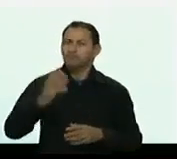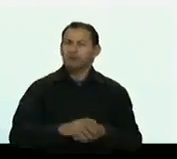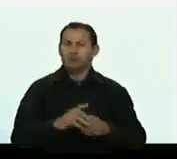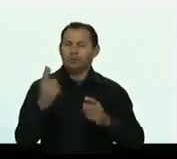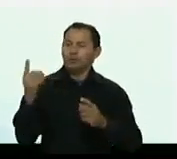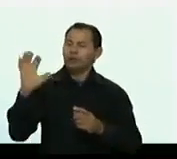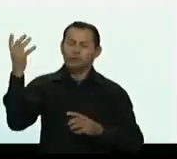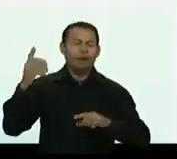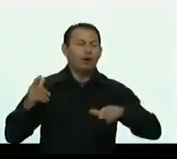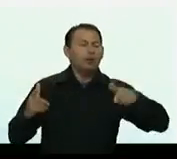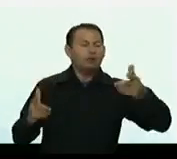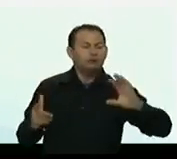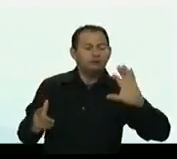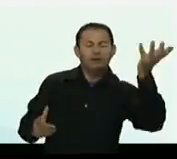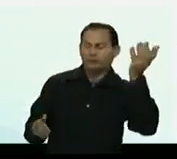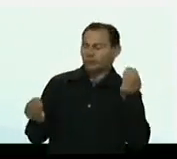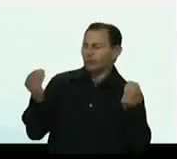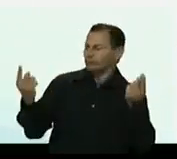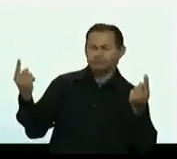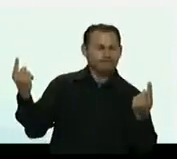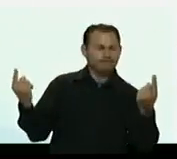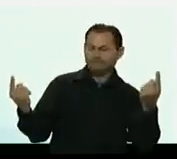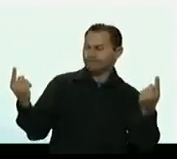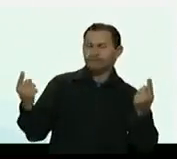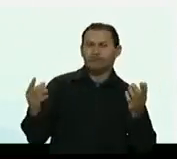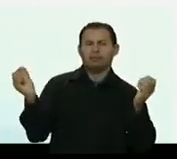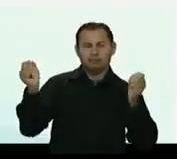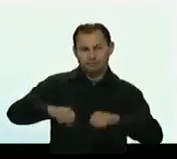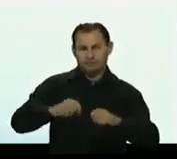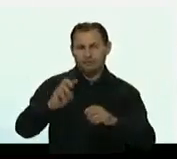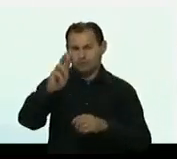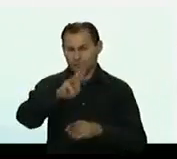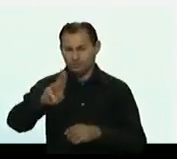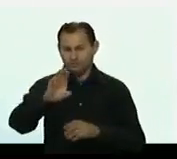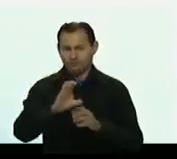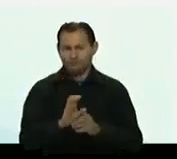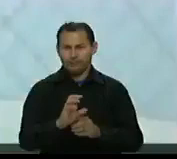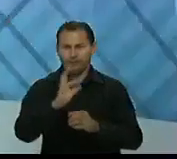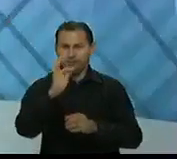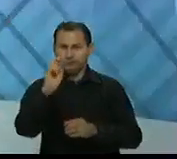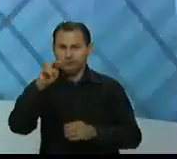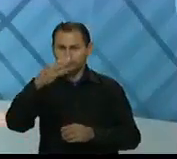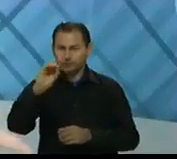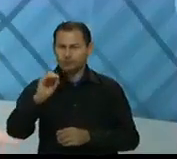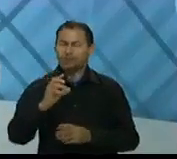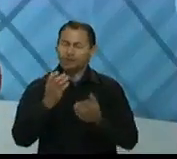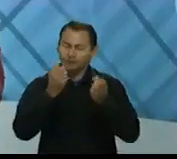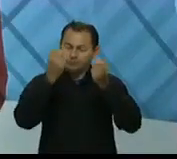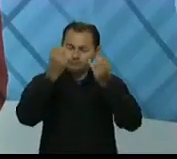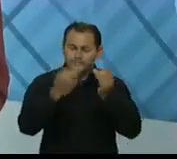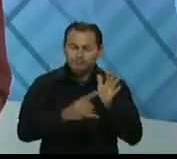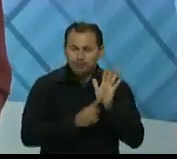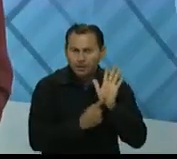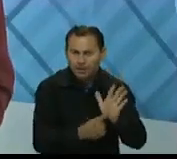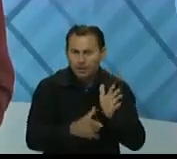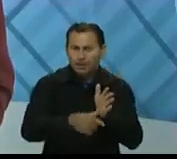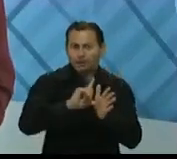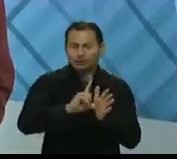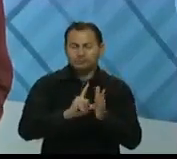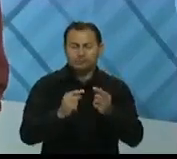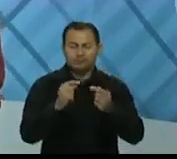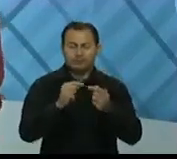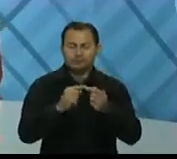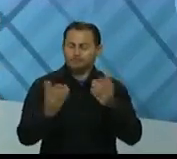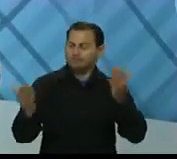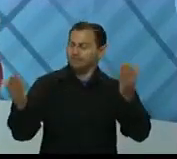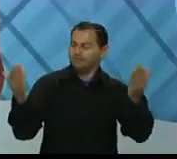outro. Como fazer isso? Uma possibilidade é utilizando o conceito de função, como eu acabei de trazer a você, que está tendo uma